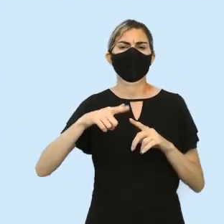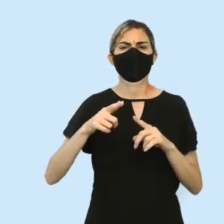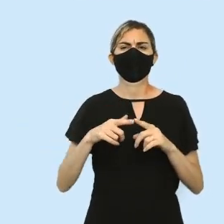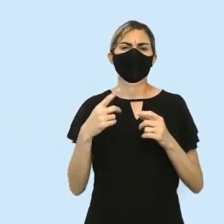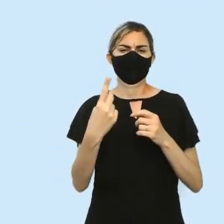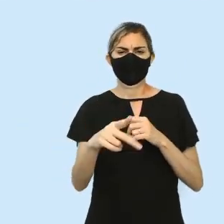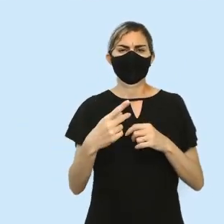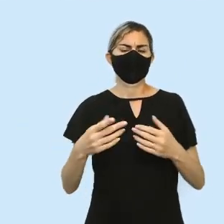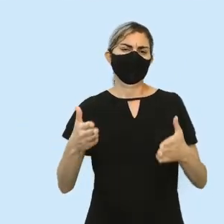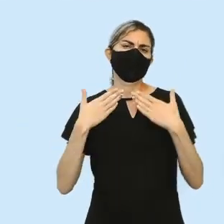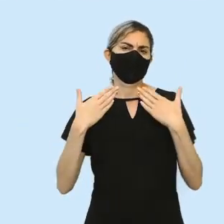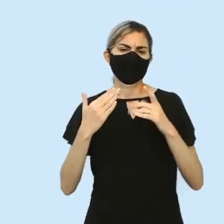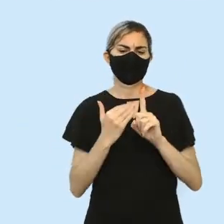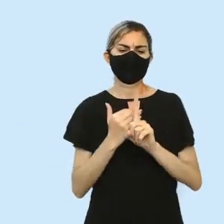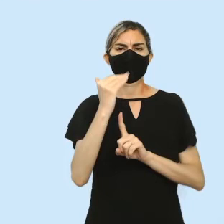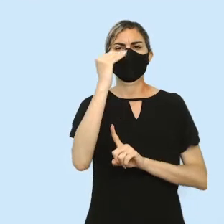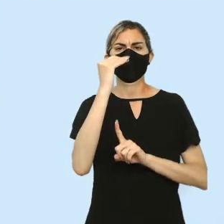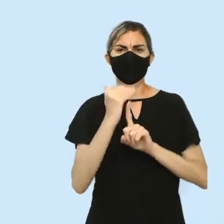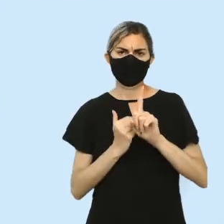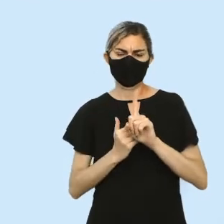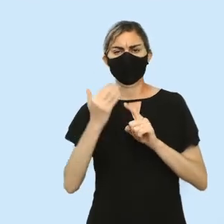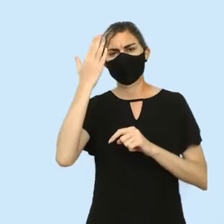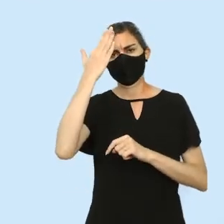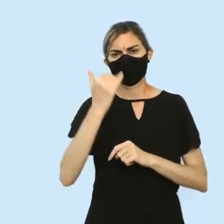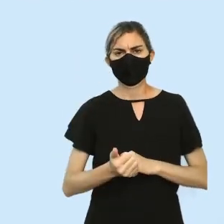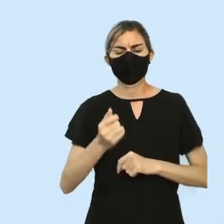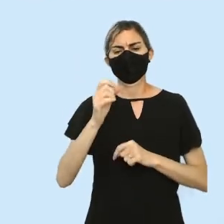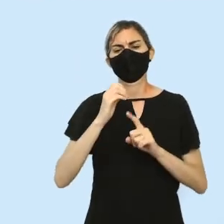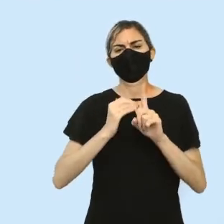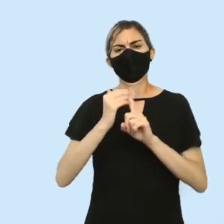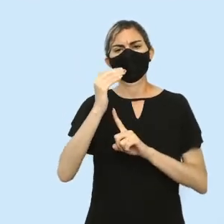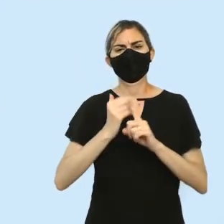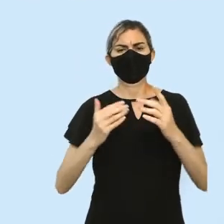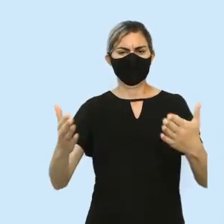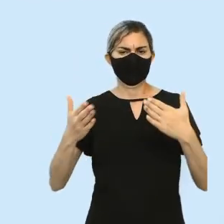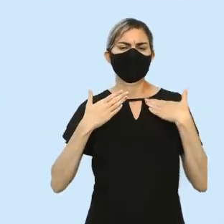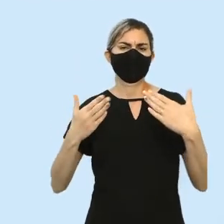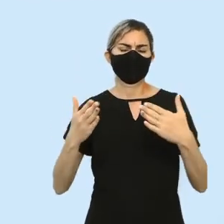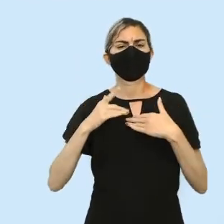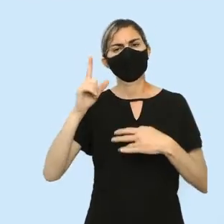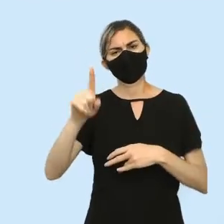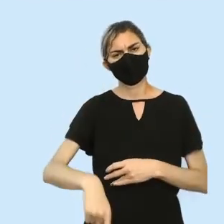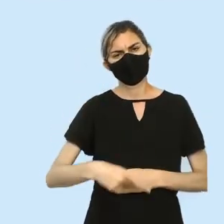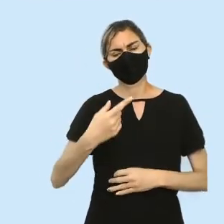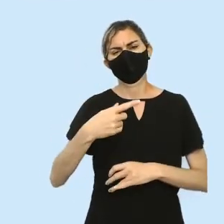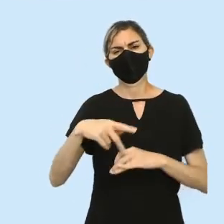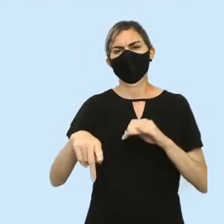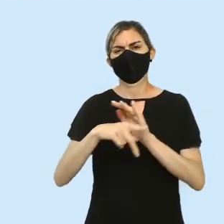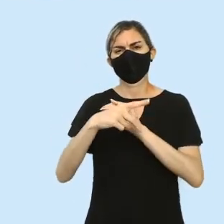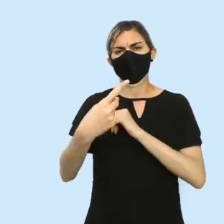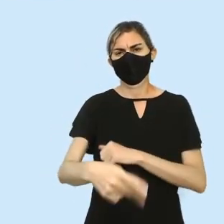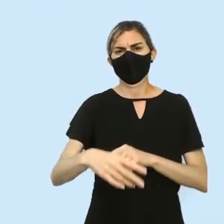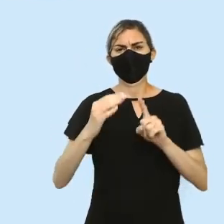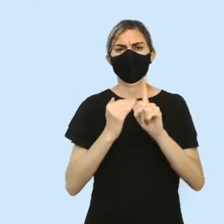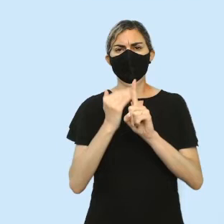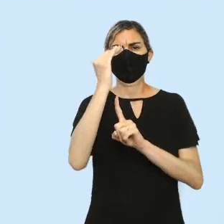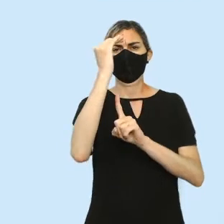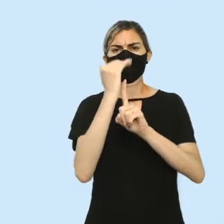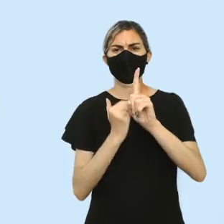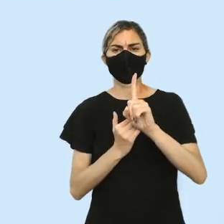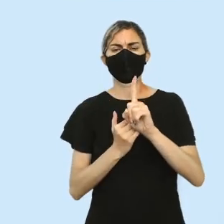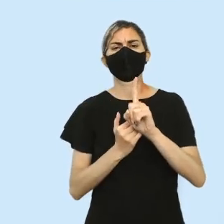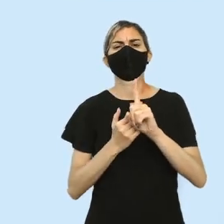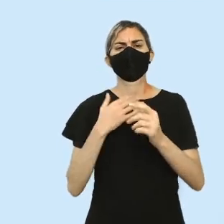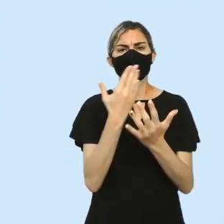da calorimetria. E nós sabemos que calorimetria é aquela parte da termologia